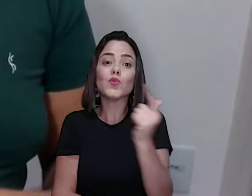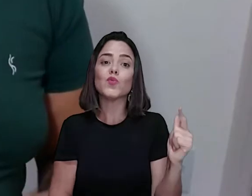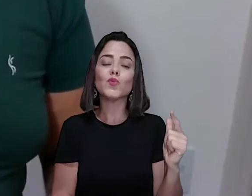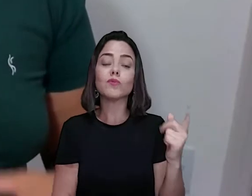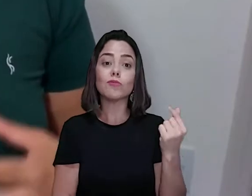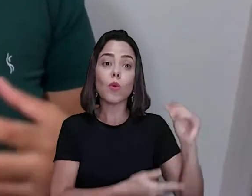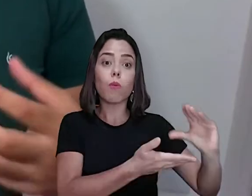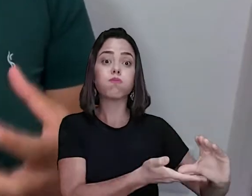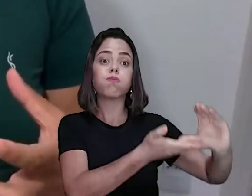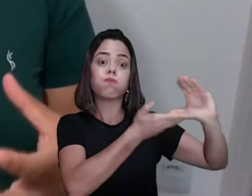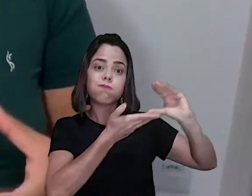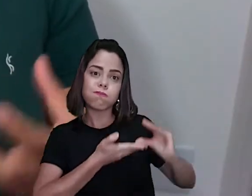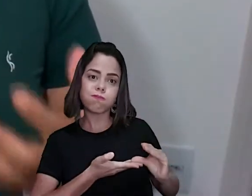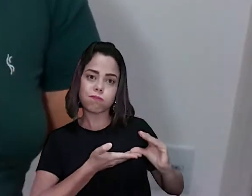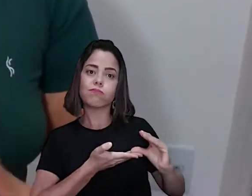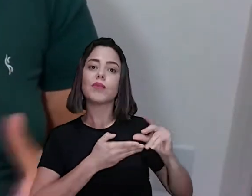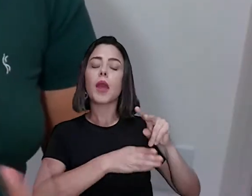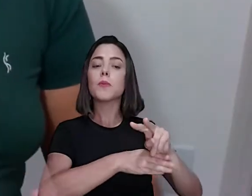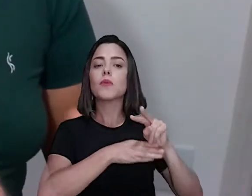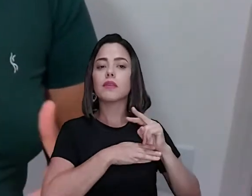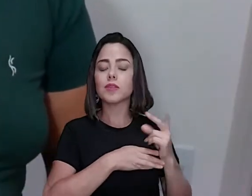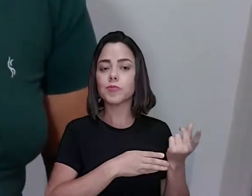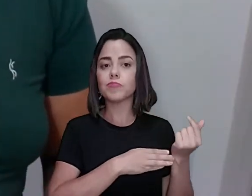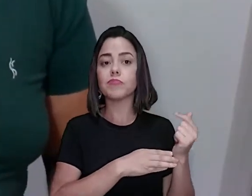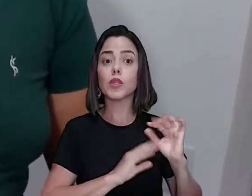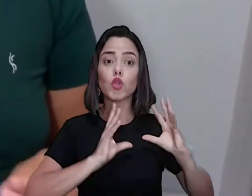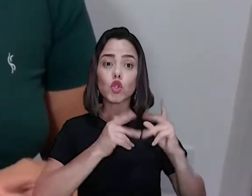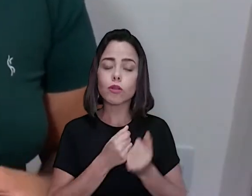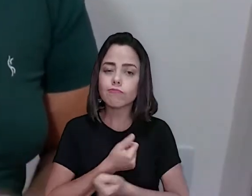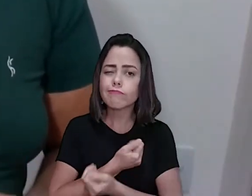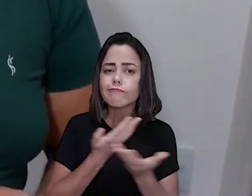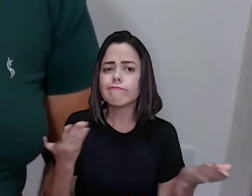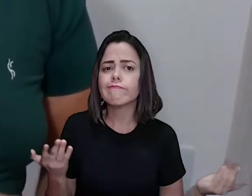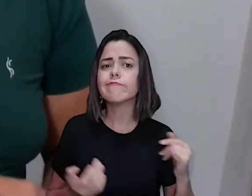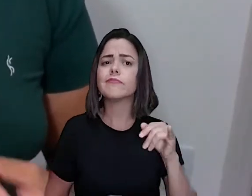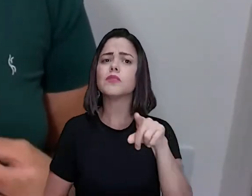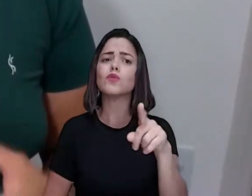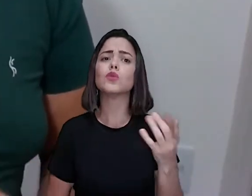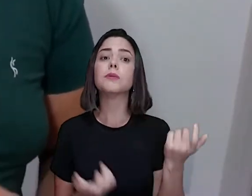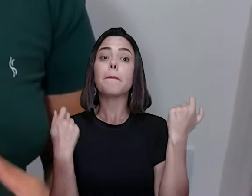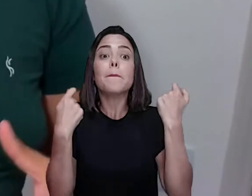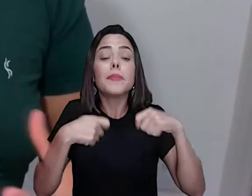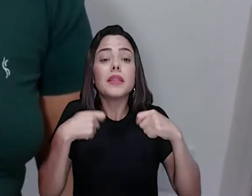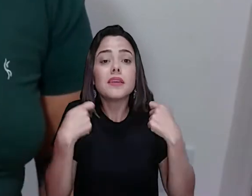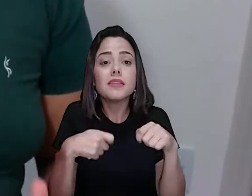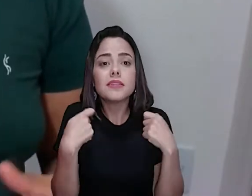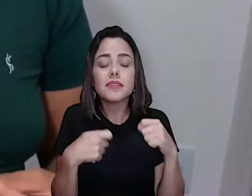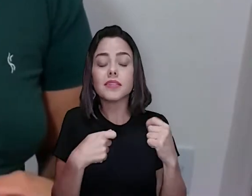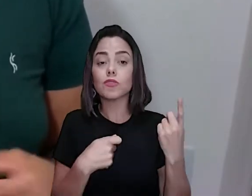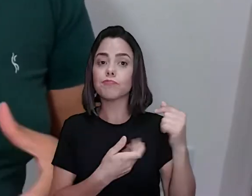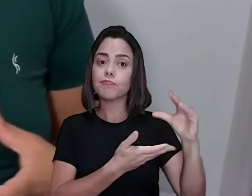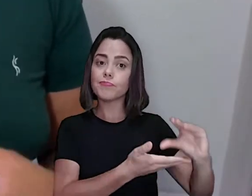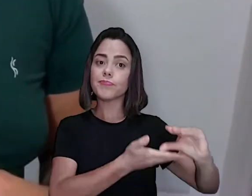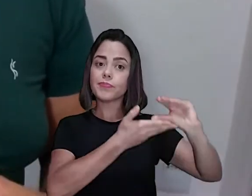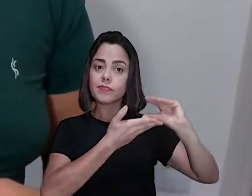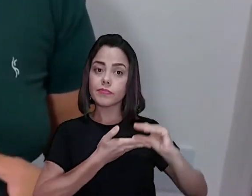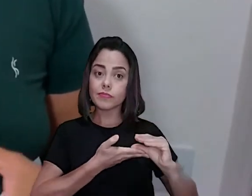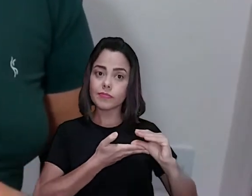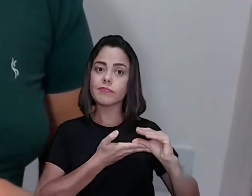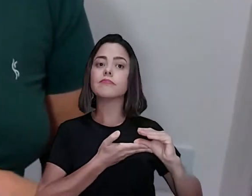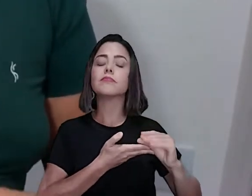conseguem liberar montantes muito grandes de crédito para todo mundo. Então, se você é um cliente que precisa de crédito com uma